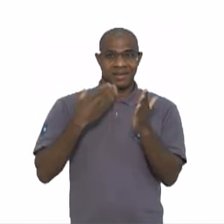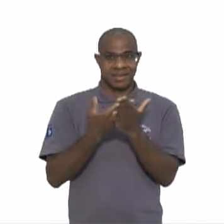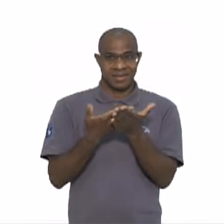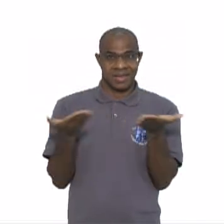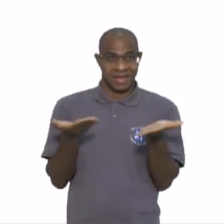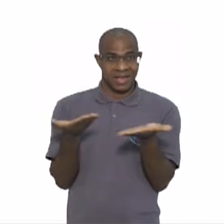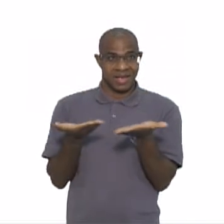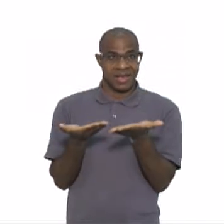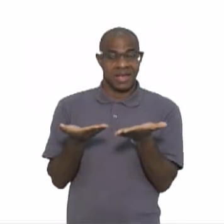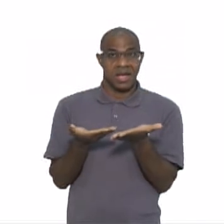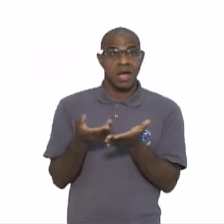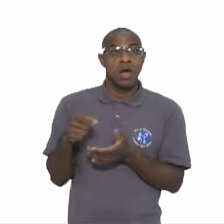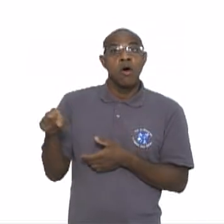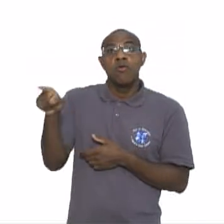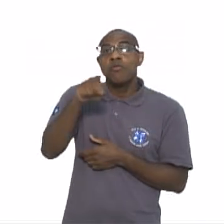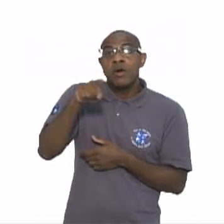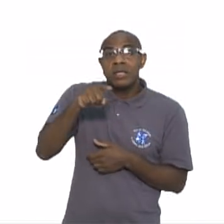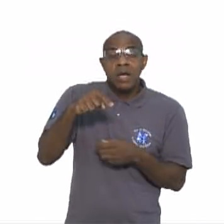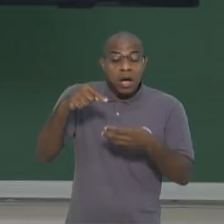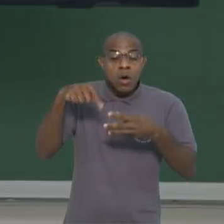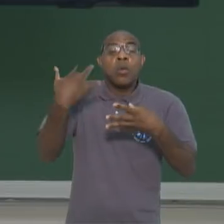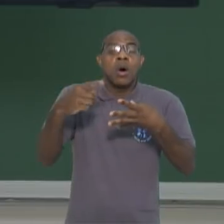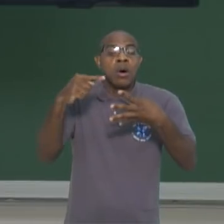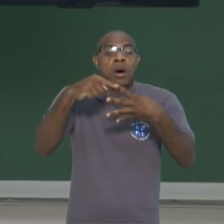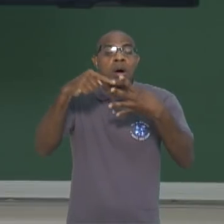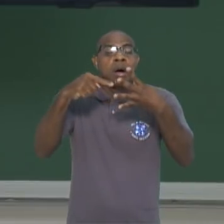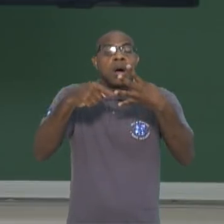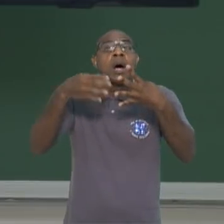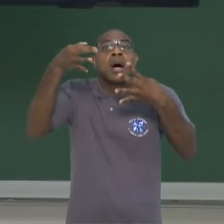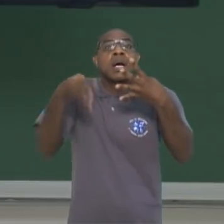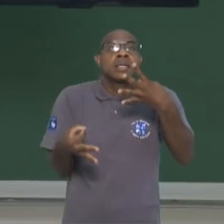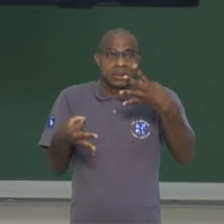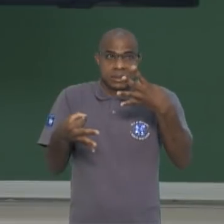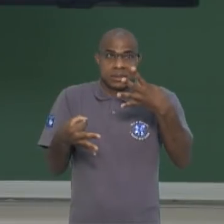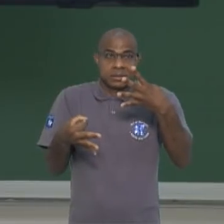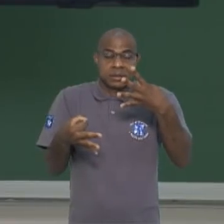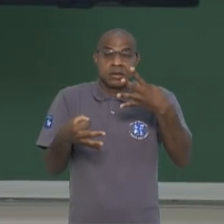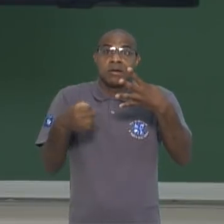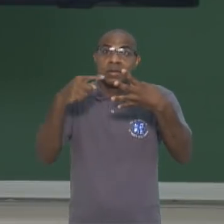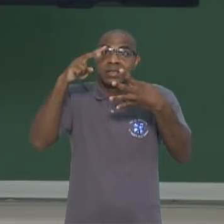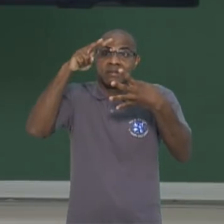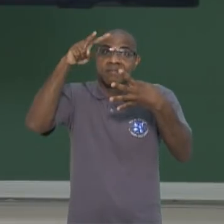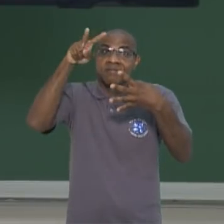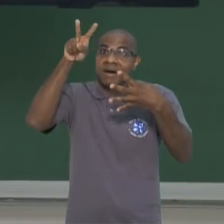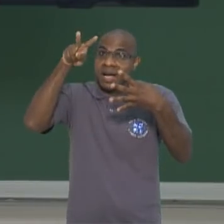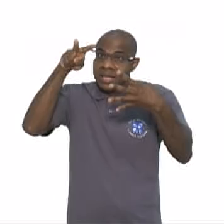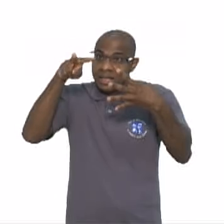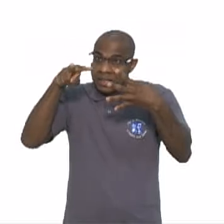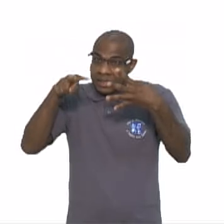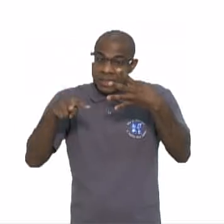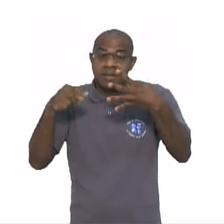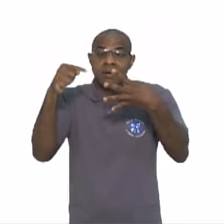agora, é para vocês verem qual é a alternativa correta. E a gente já volta na sequência com a correção.